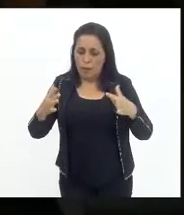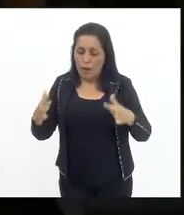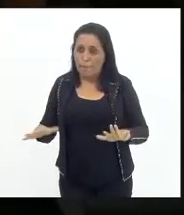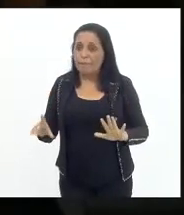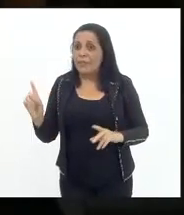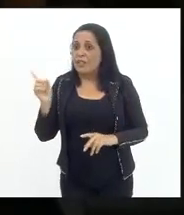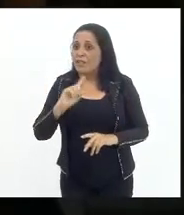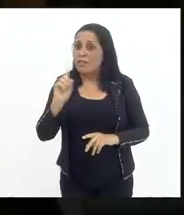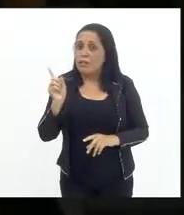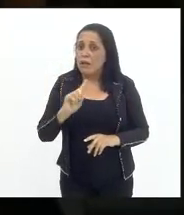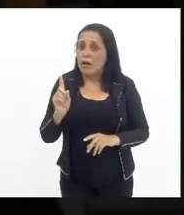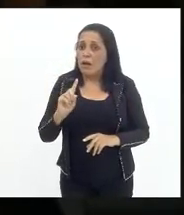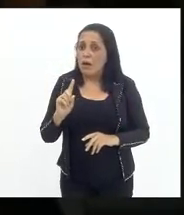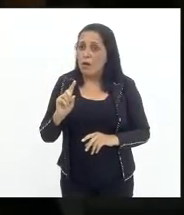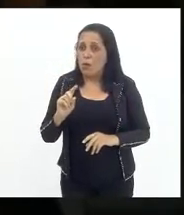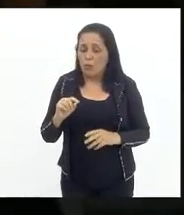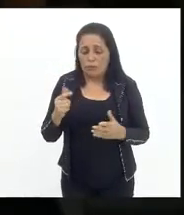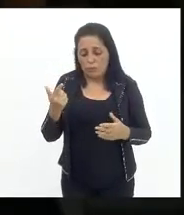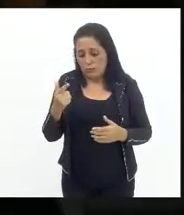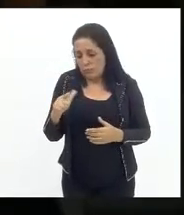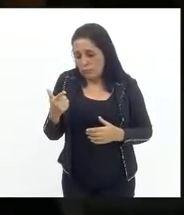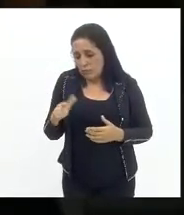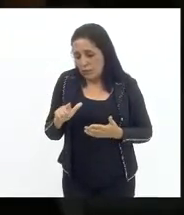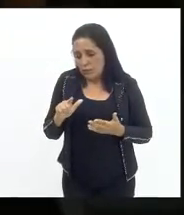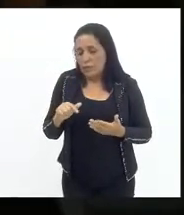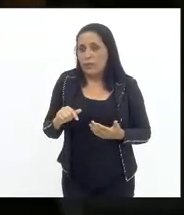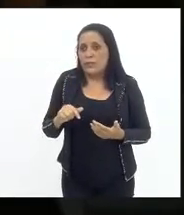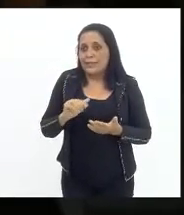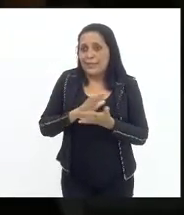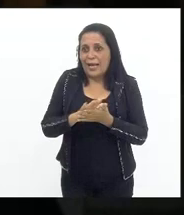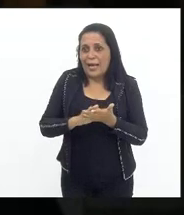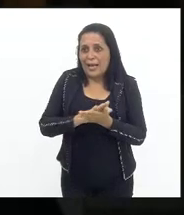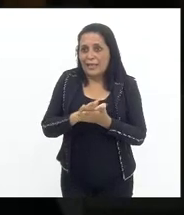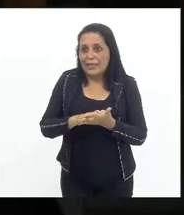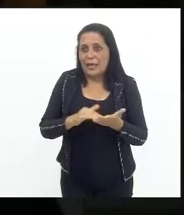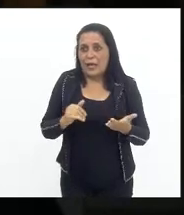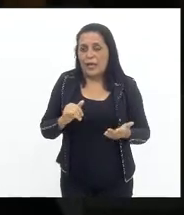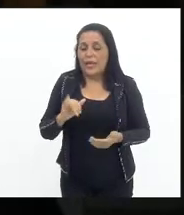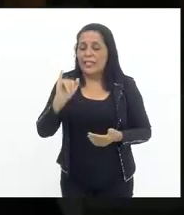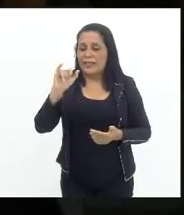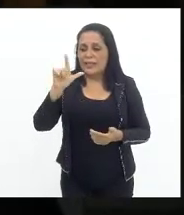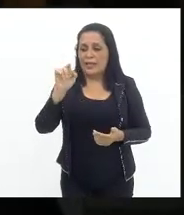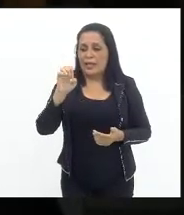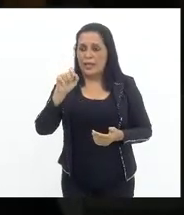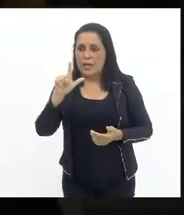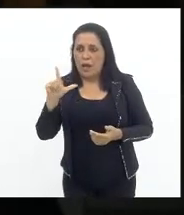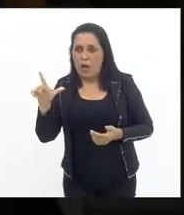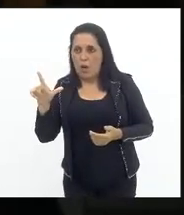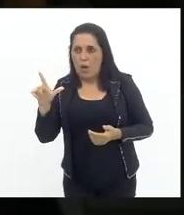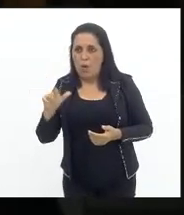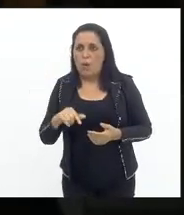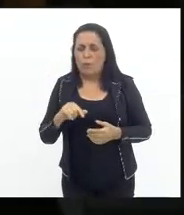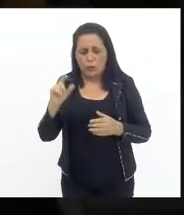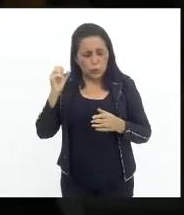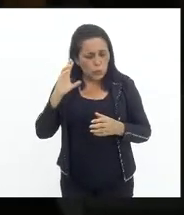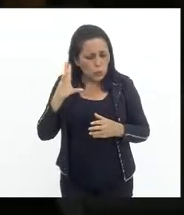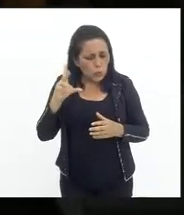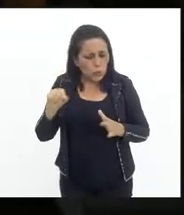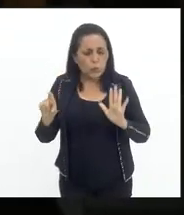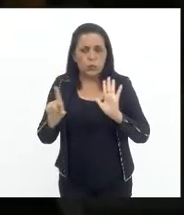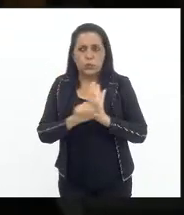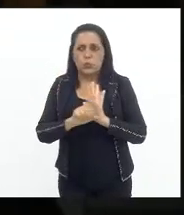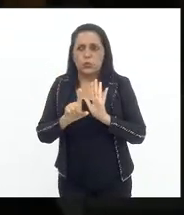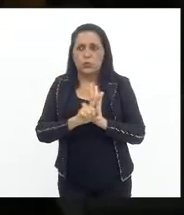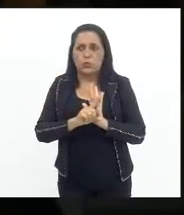arranha nenhum preceito legal. E no mérito, já que o novo